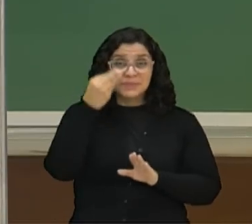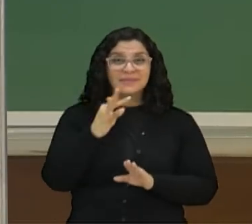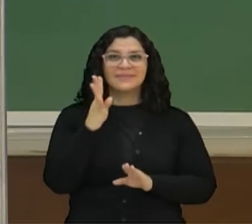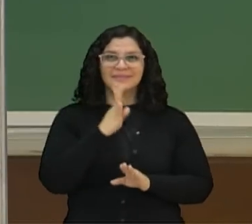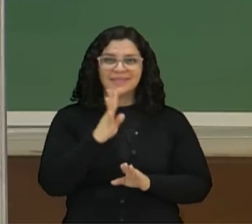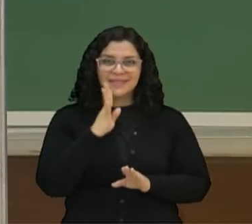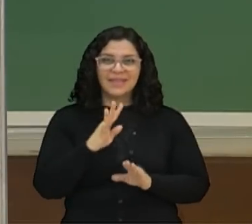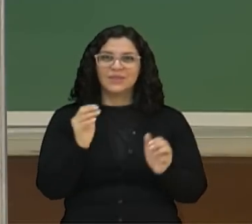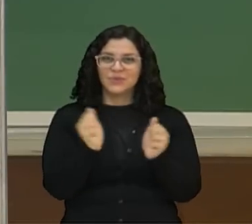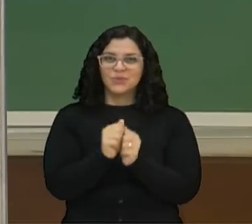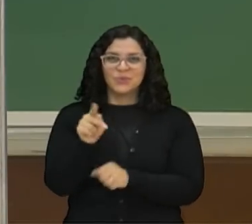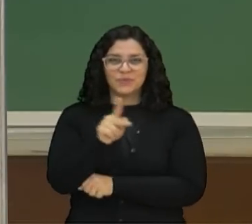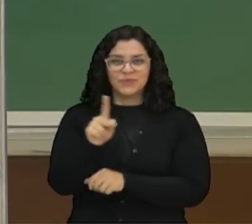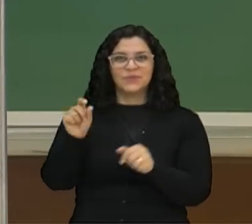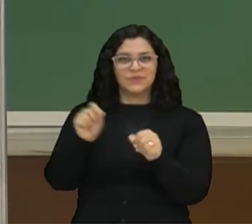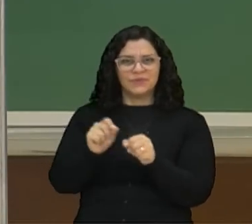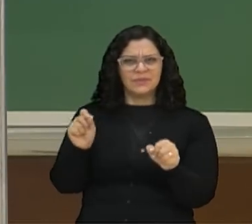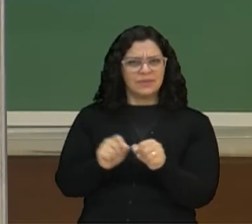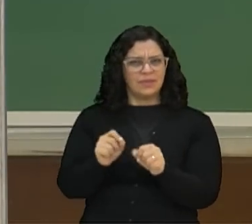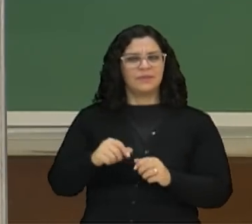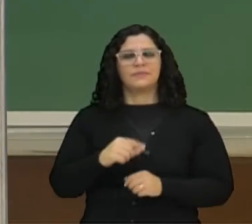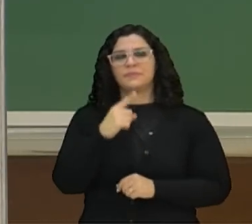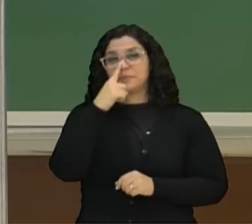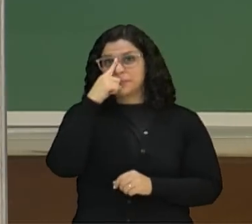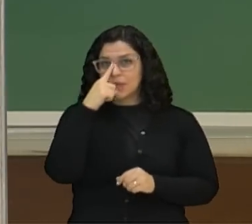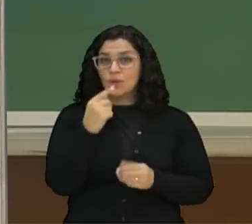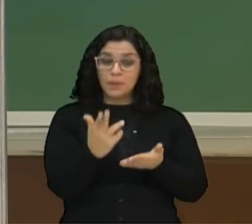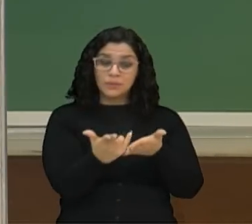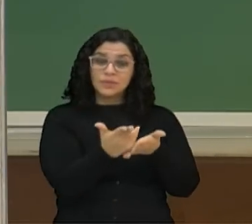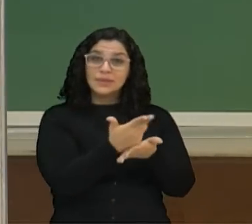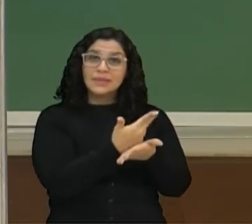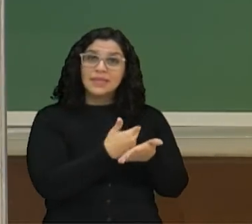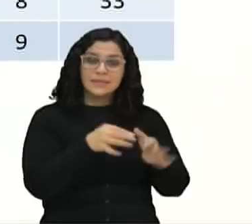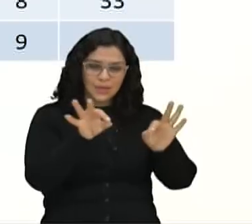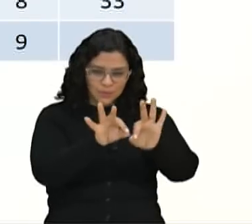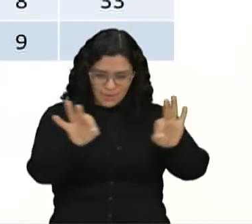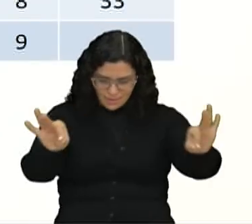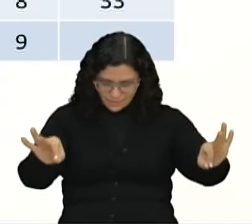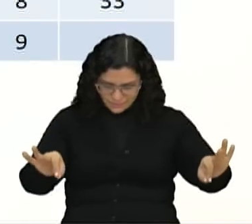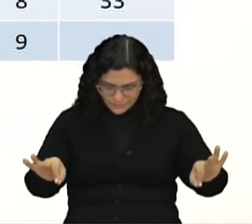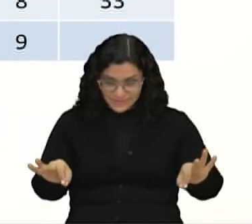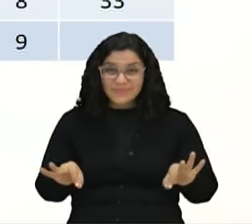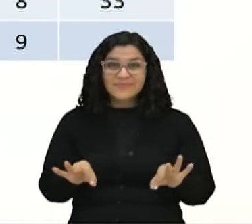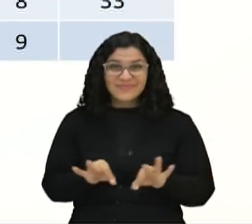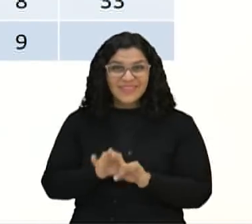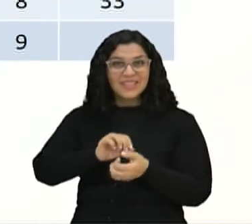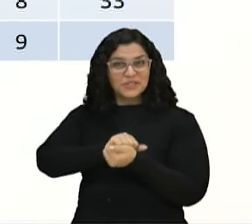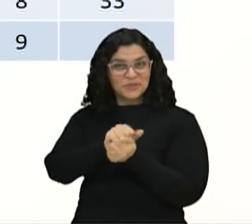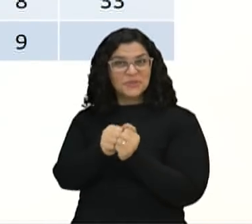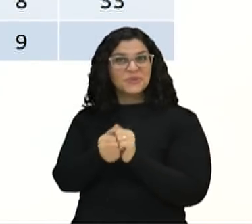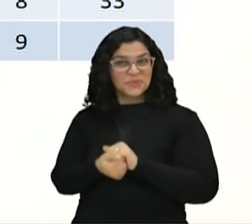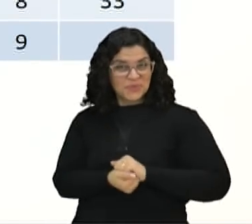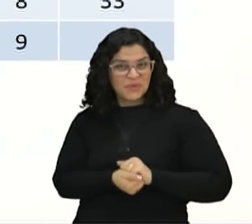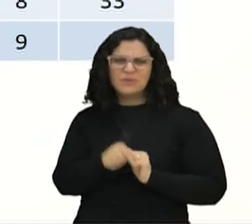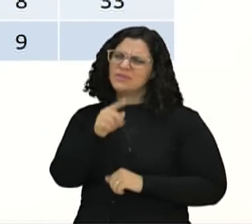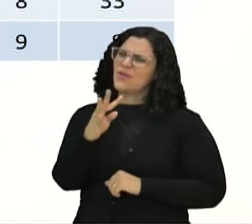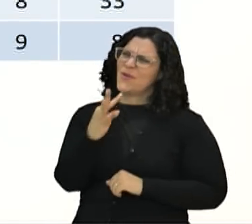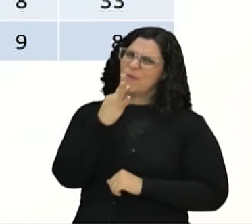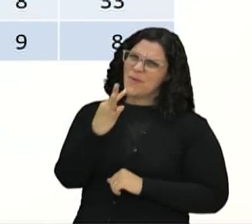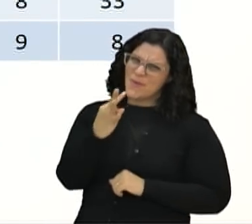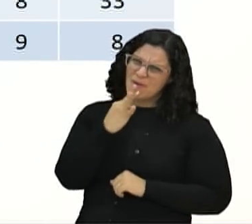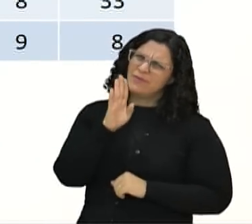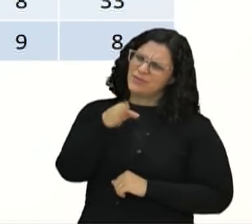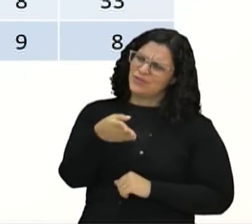bacana que os professores fizeram e que mapearam uma quadra poliesportiva, muito conhecida